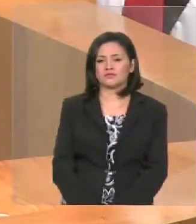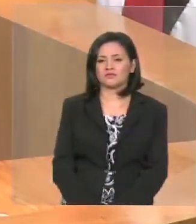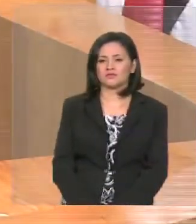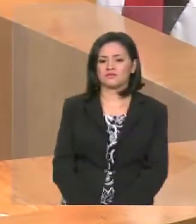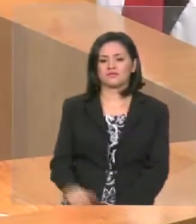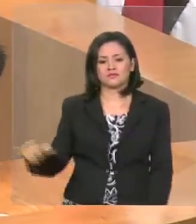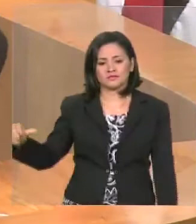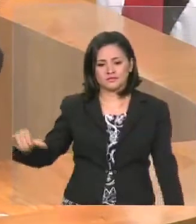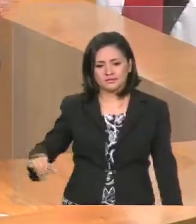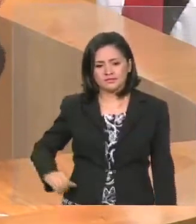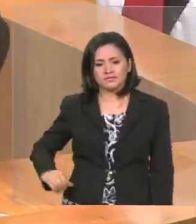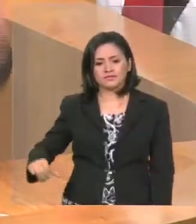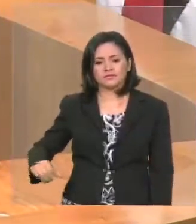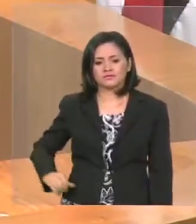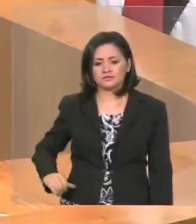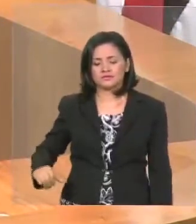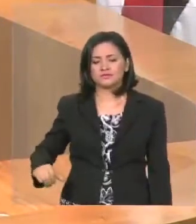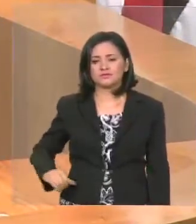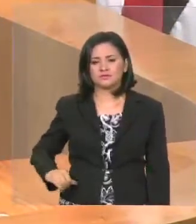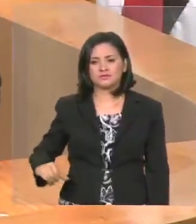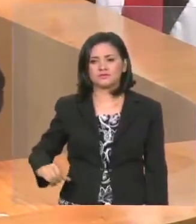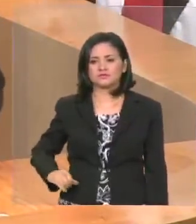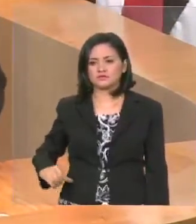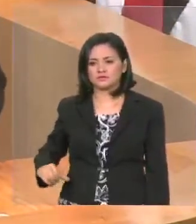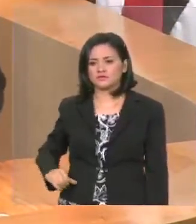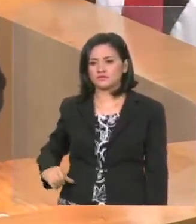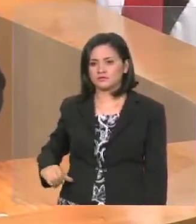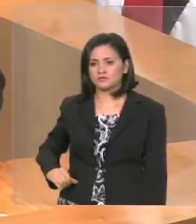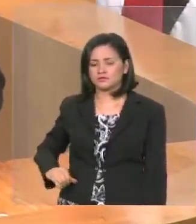prejudicados. Covardemente prejudicados.